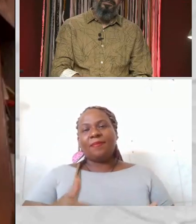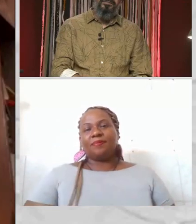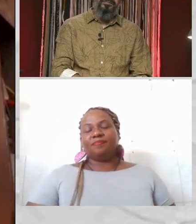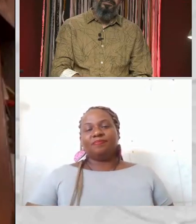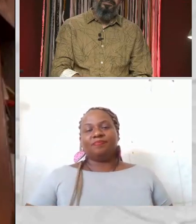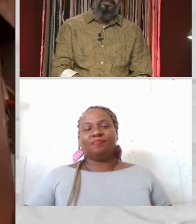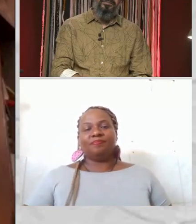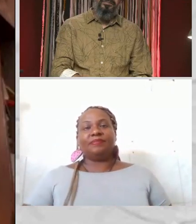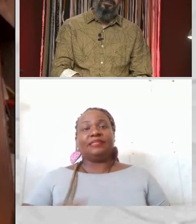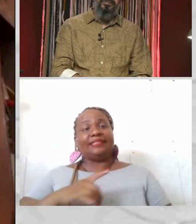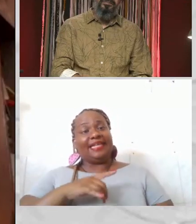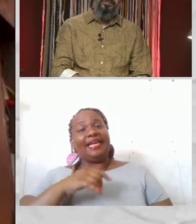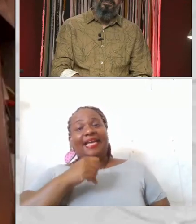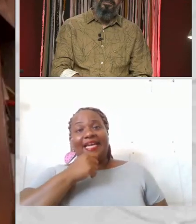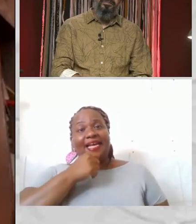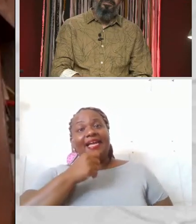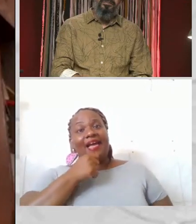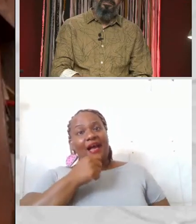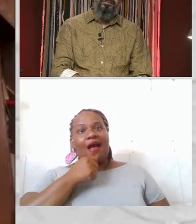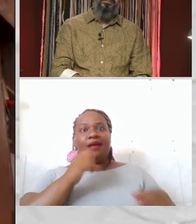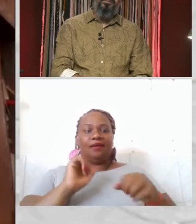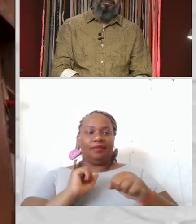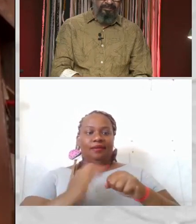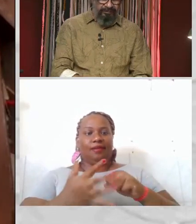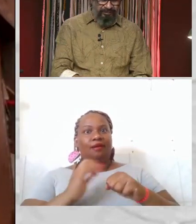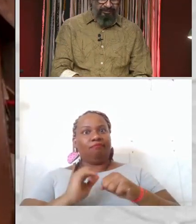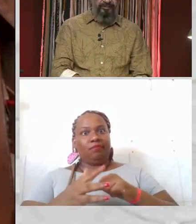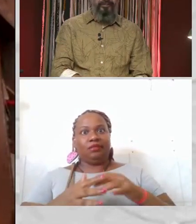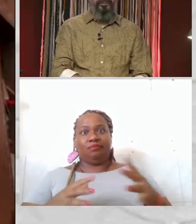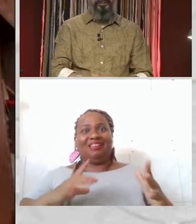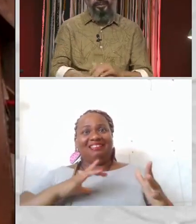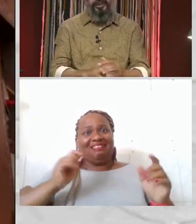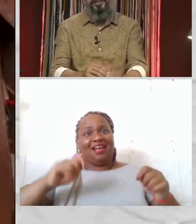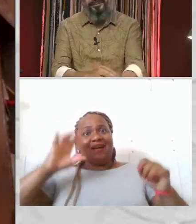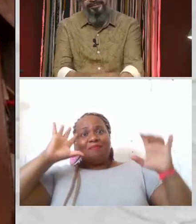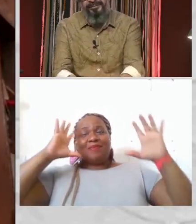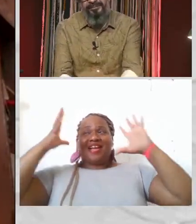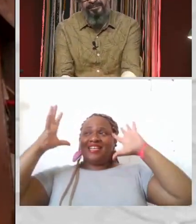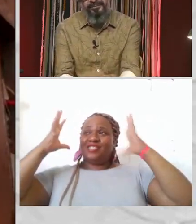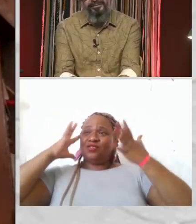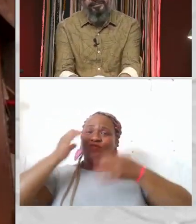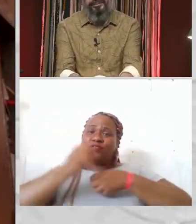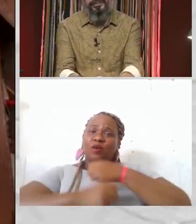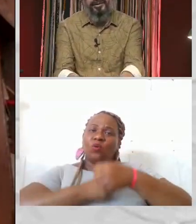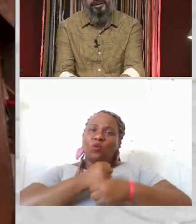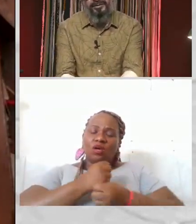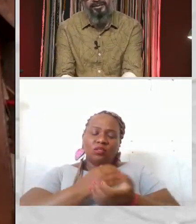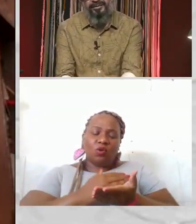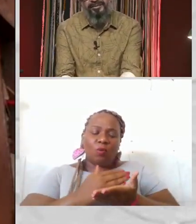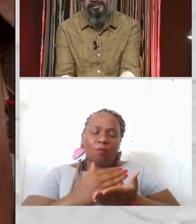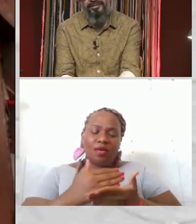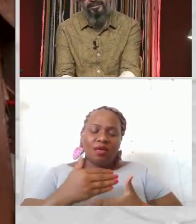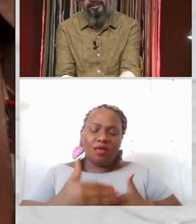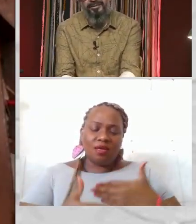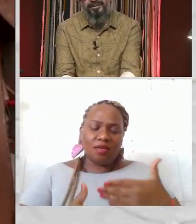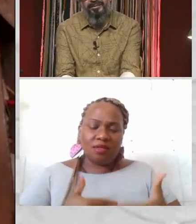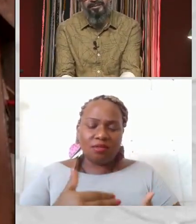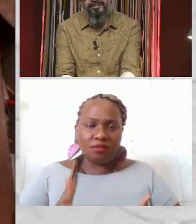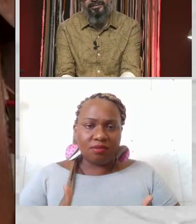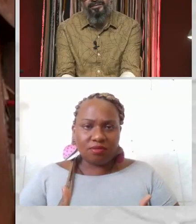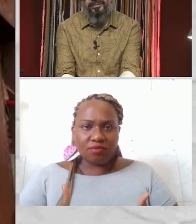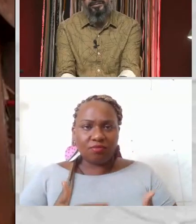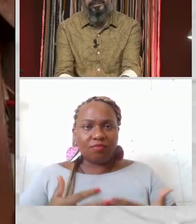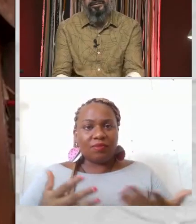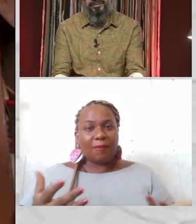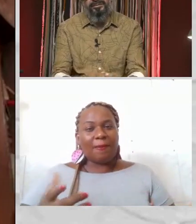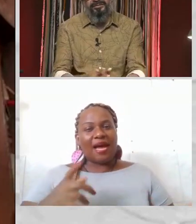ainda pandêmico, tem muita coisa para resolver, é um ano que só está no começo, mas esse lado da força,